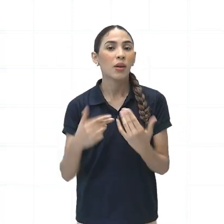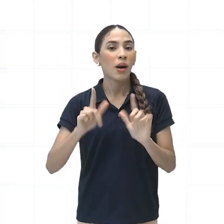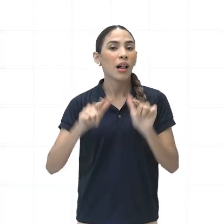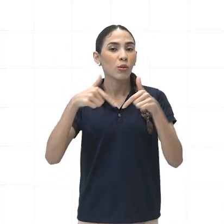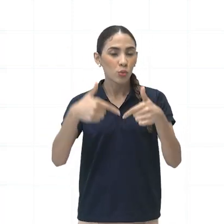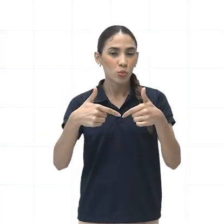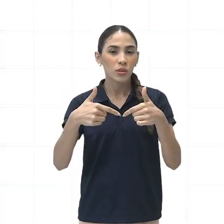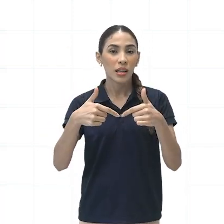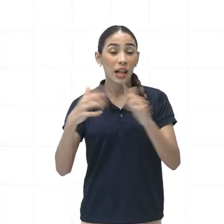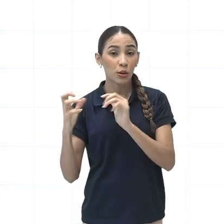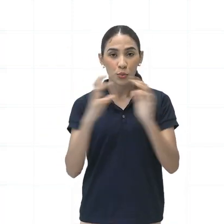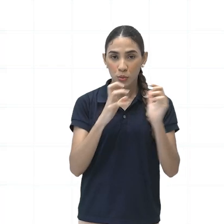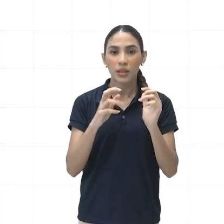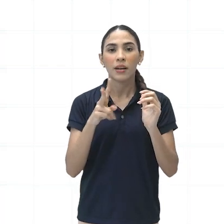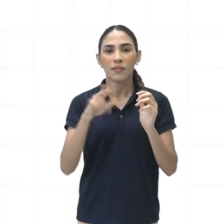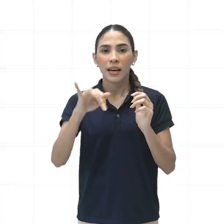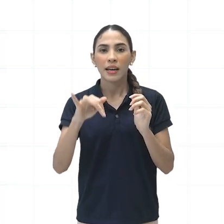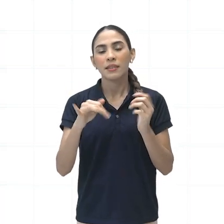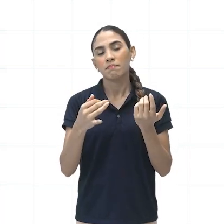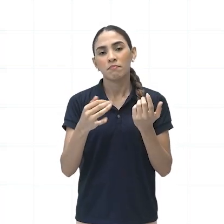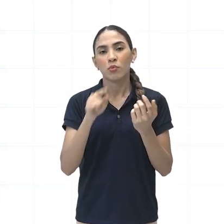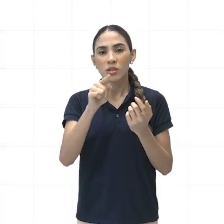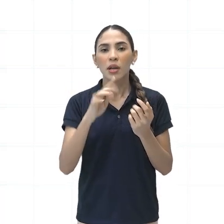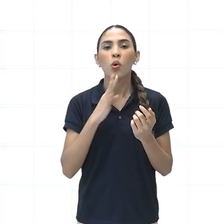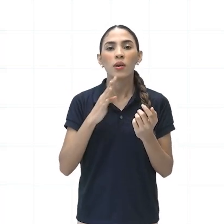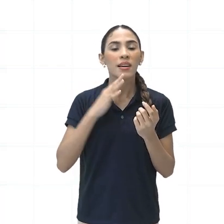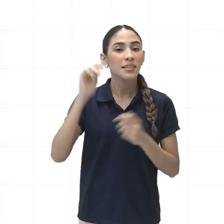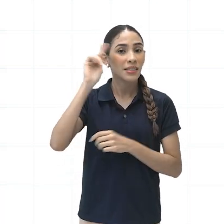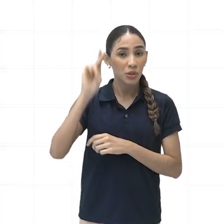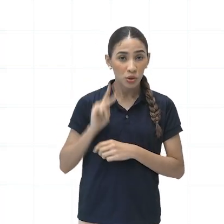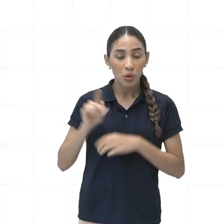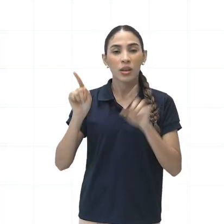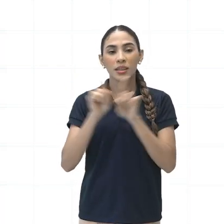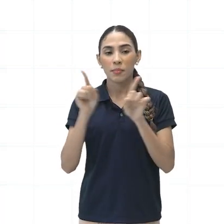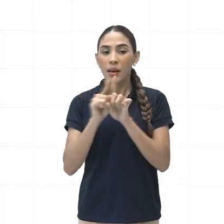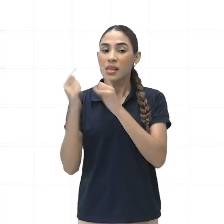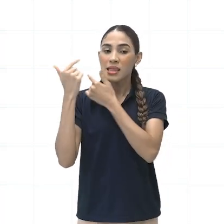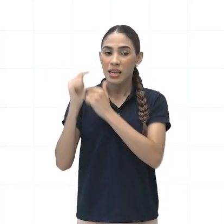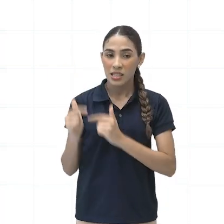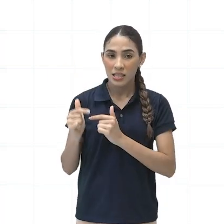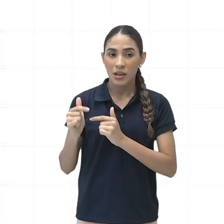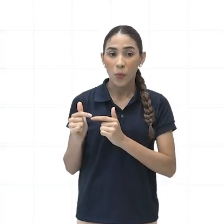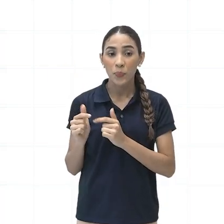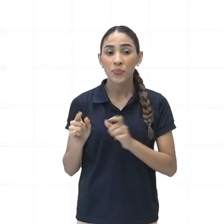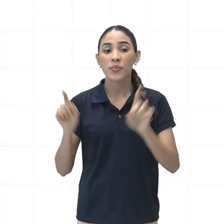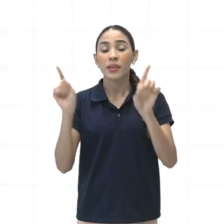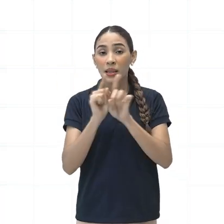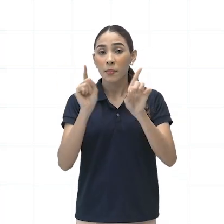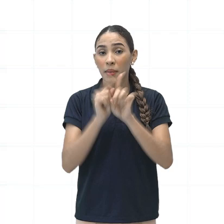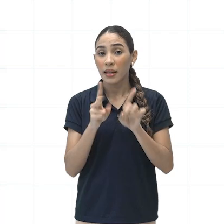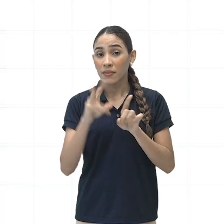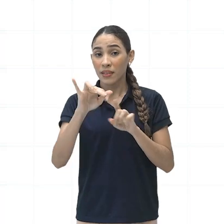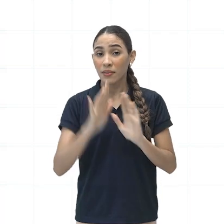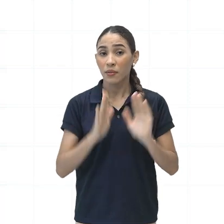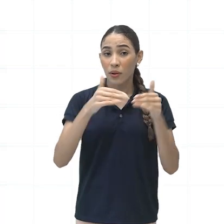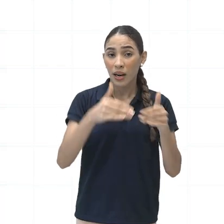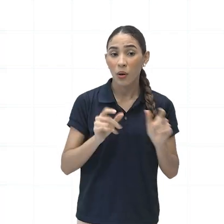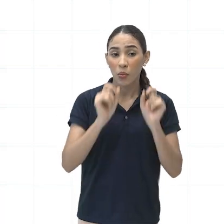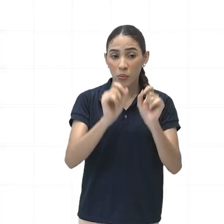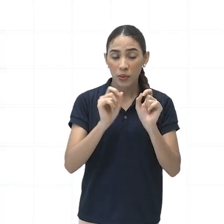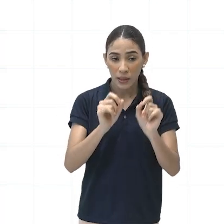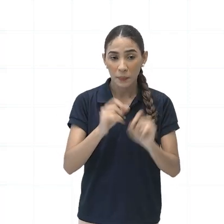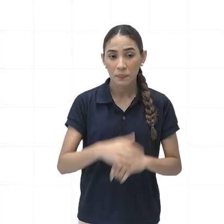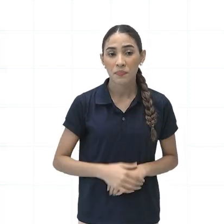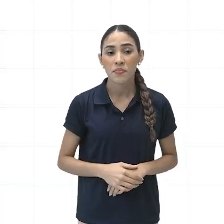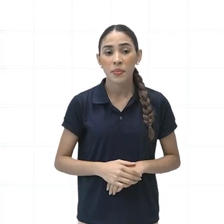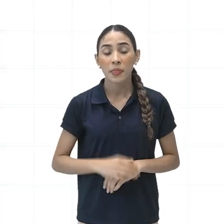fazer com que você conheça essas histórias e tradições. Além disso, elas vão trabalhar a